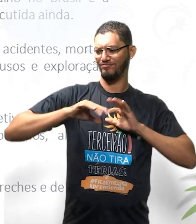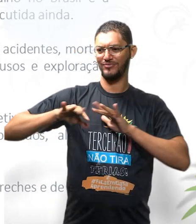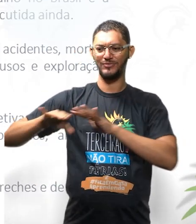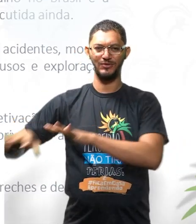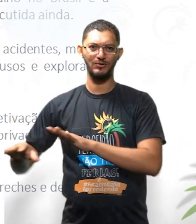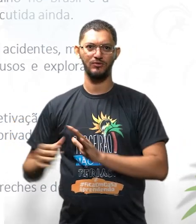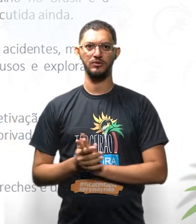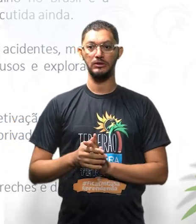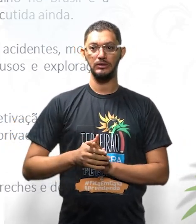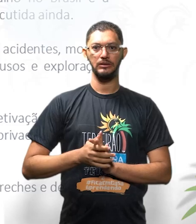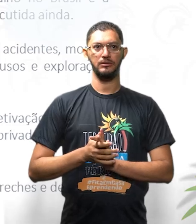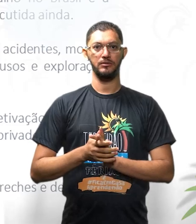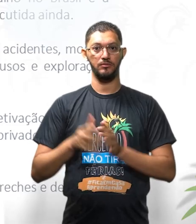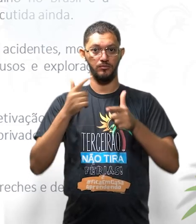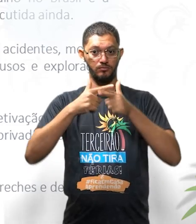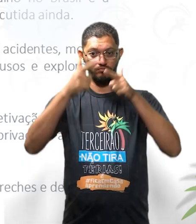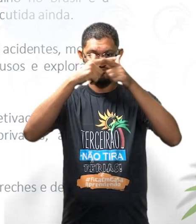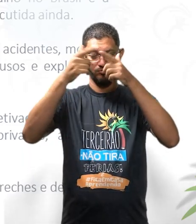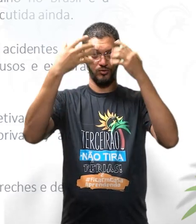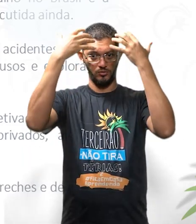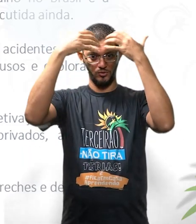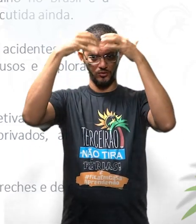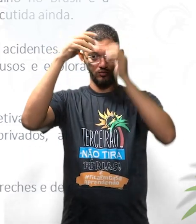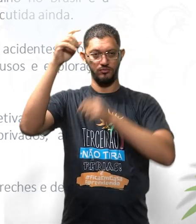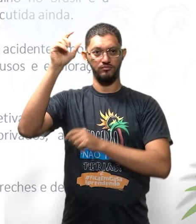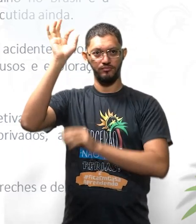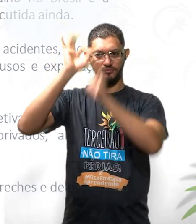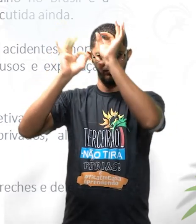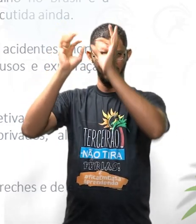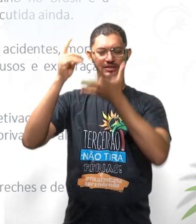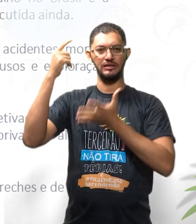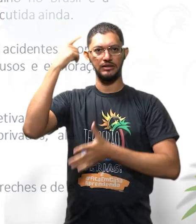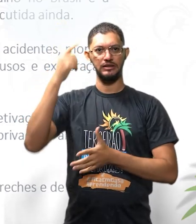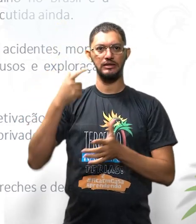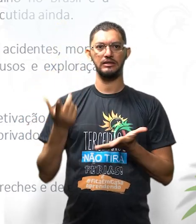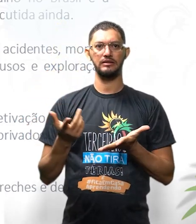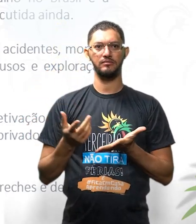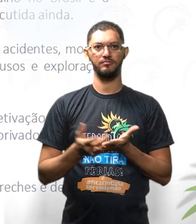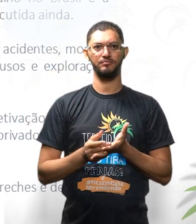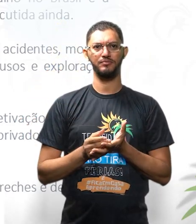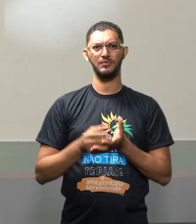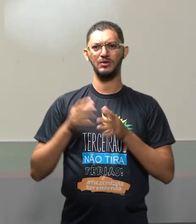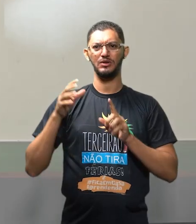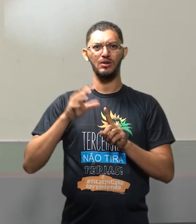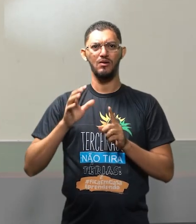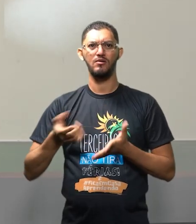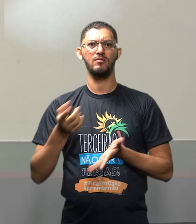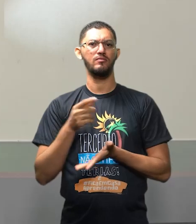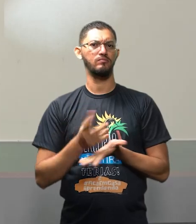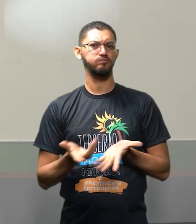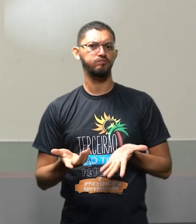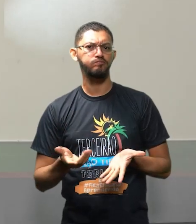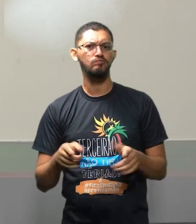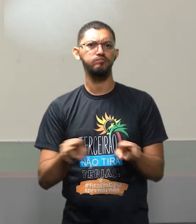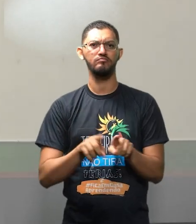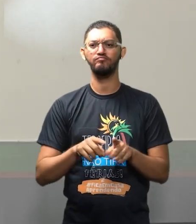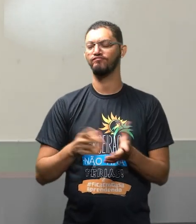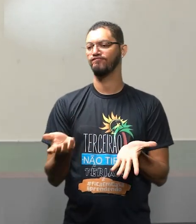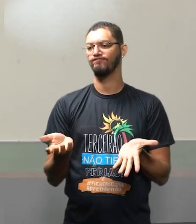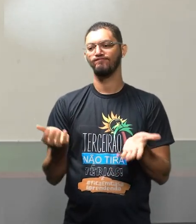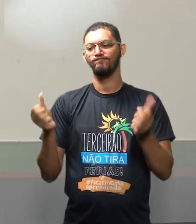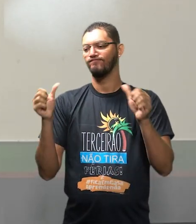Consequências psicológicas para o desenvolvimento, abusos, exploração, inclusive exploração sexual. Infelizmente é uma